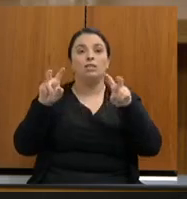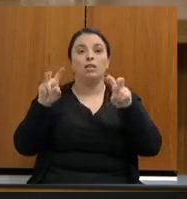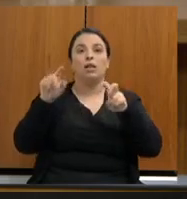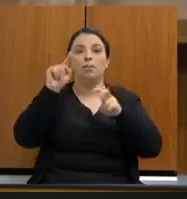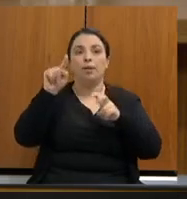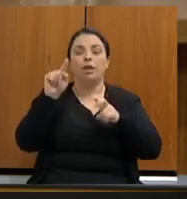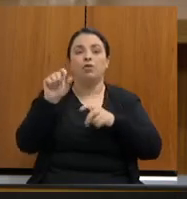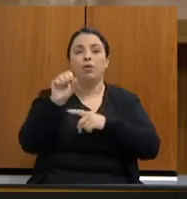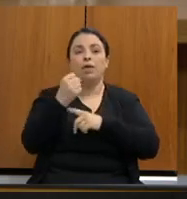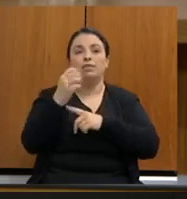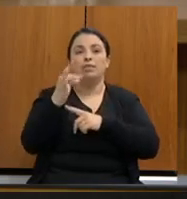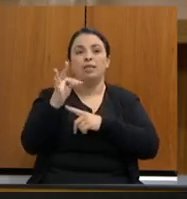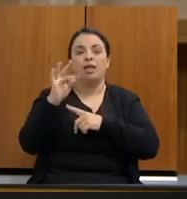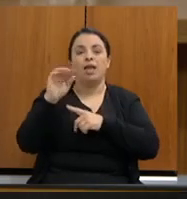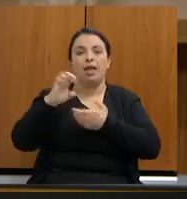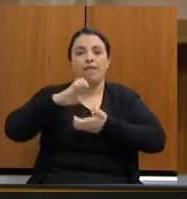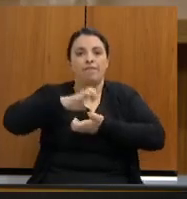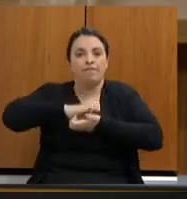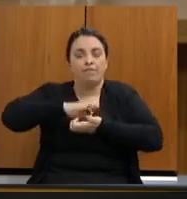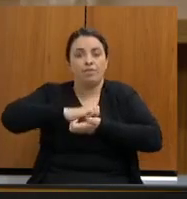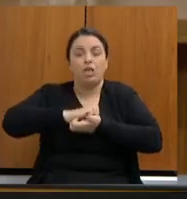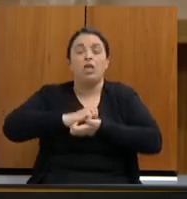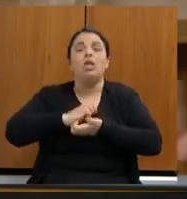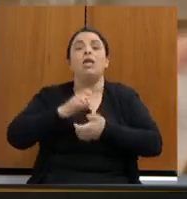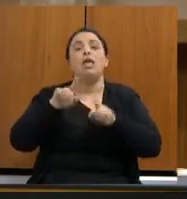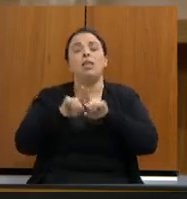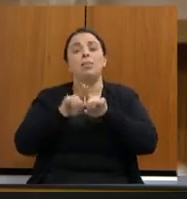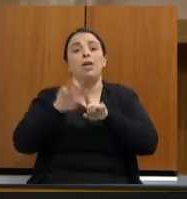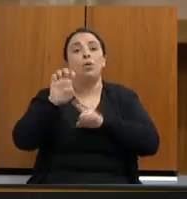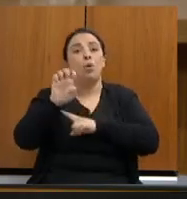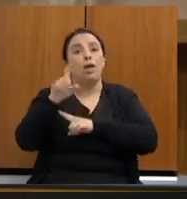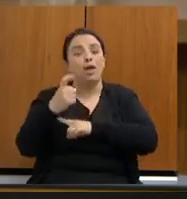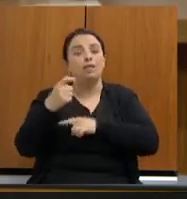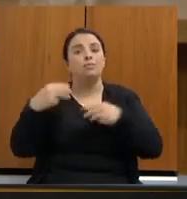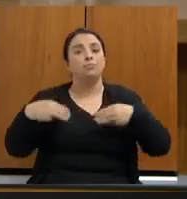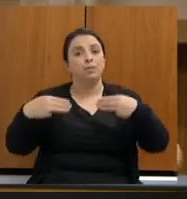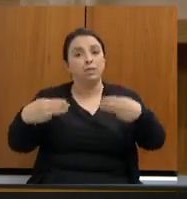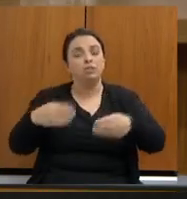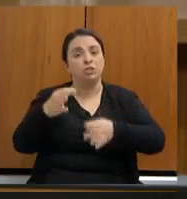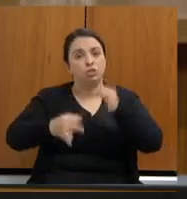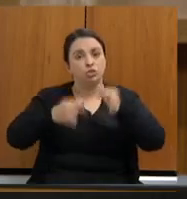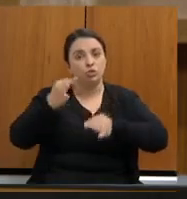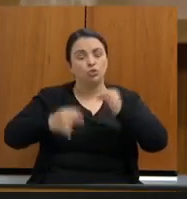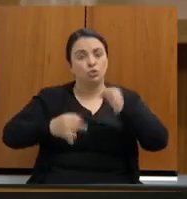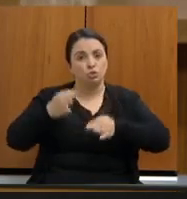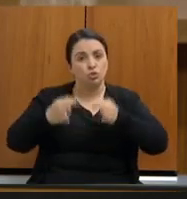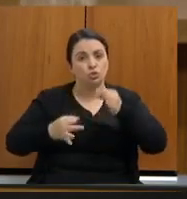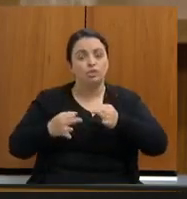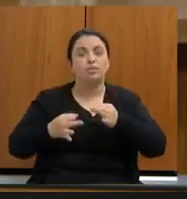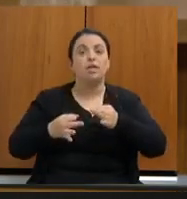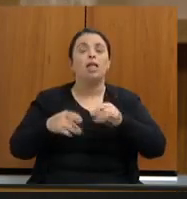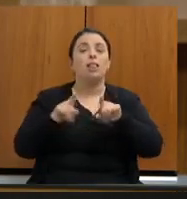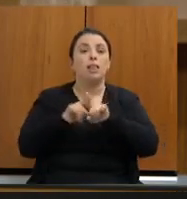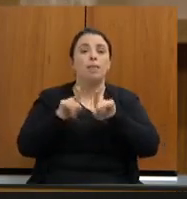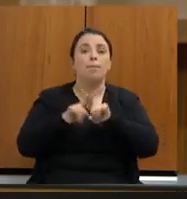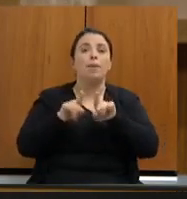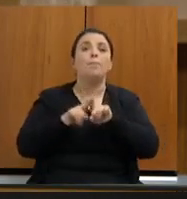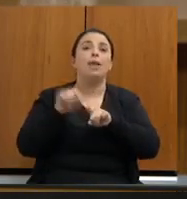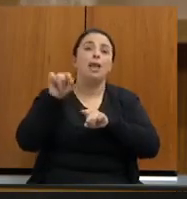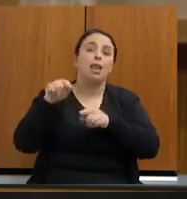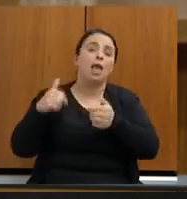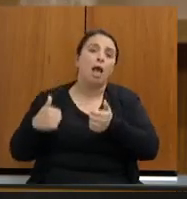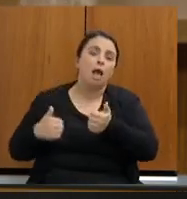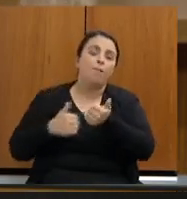então ministro André Luiz de Almeida Mendonça Ministro da Justiça para que pudesse apoiar pode